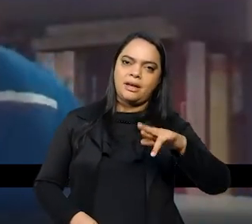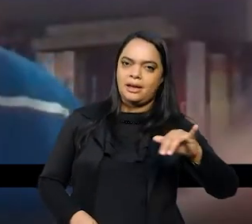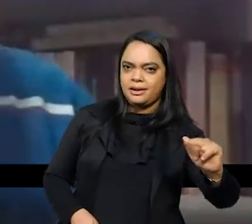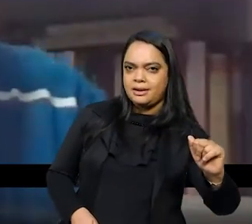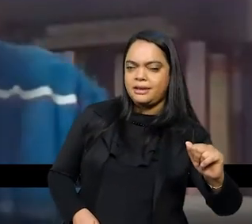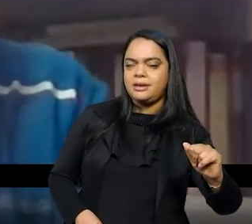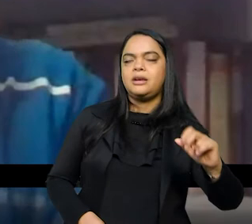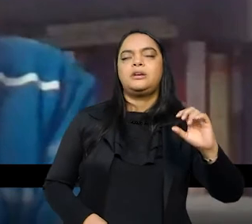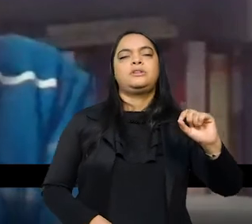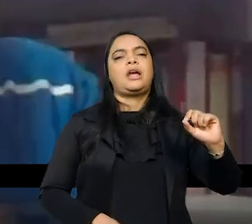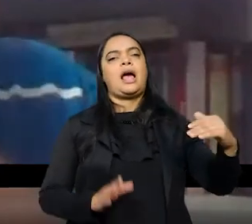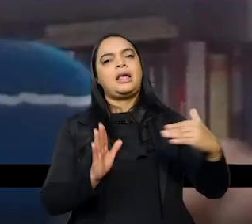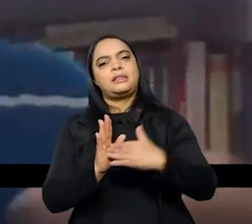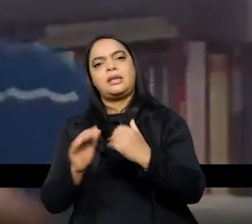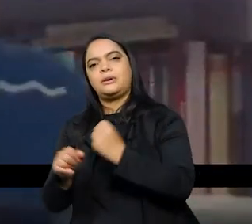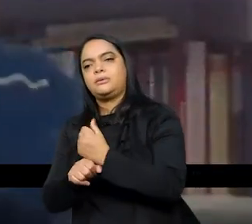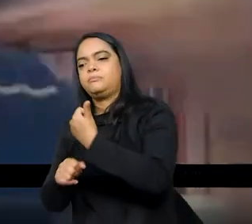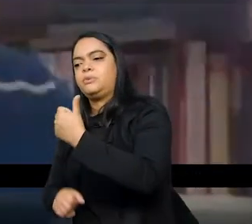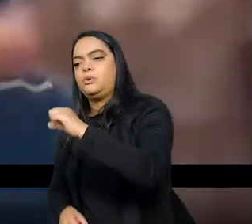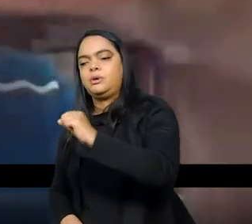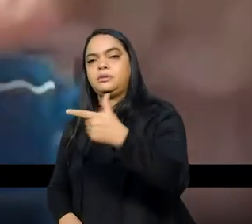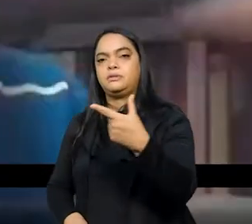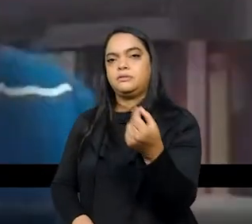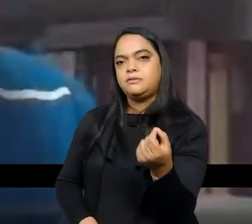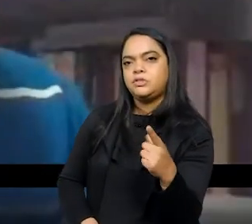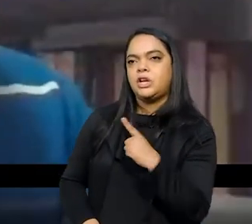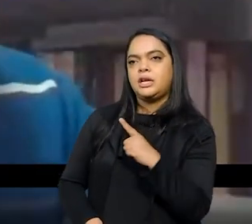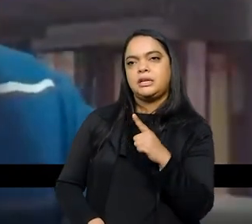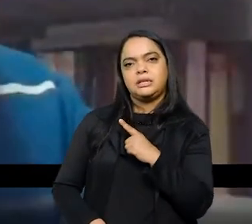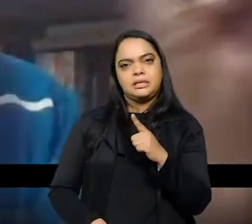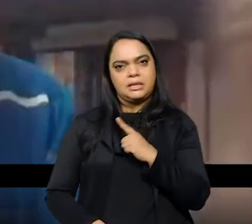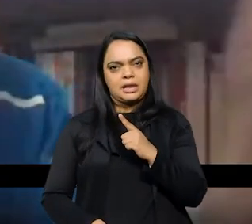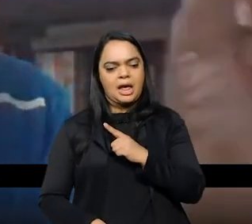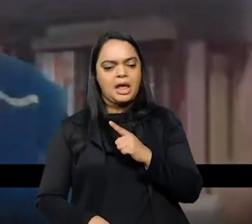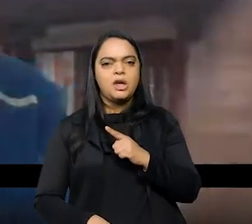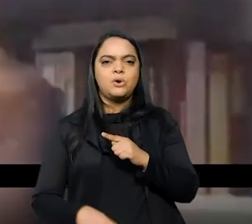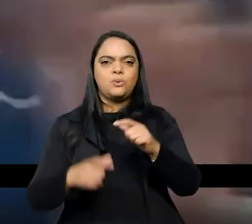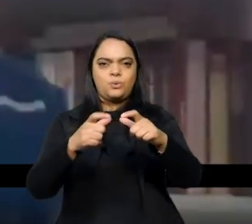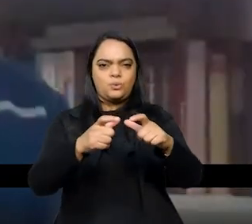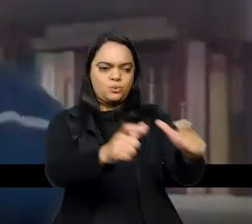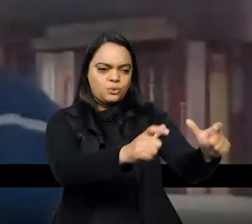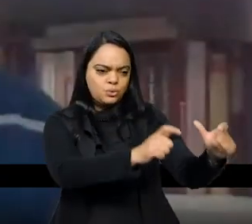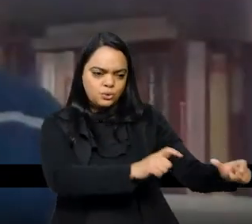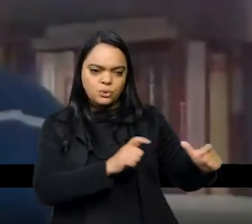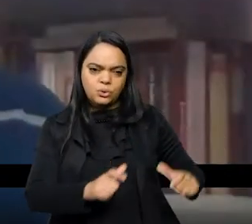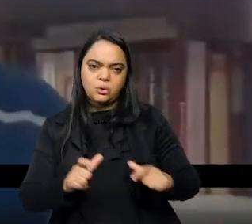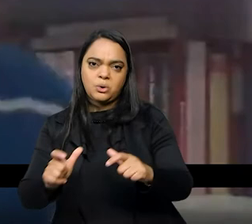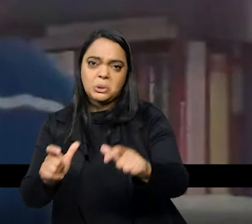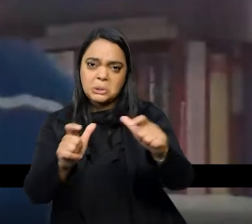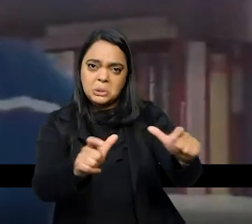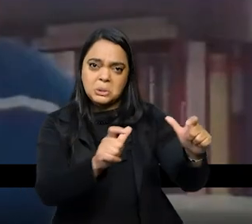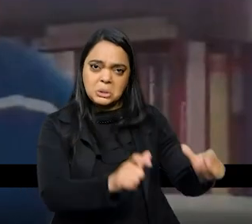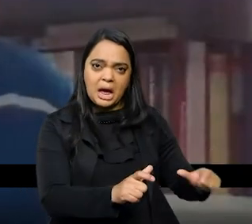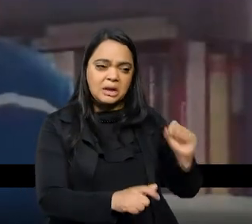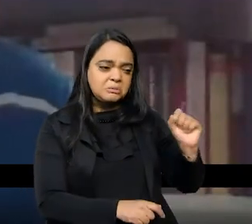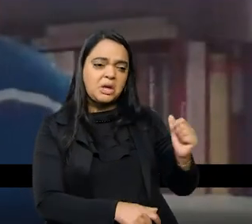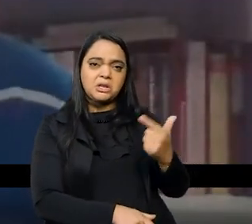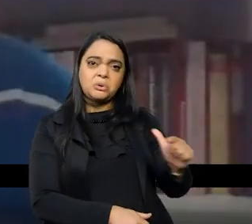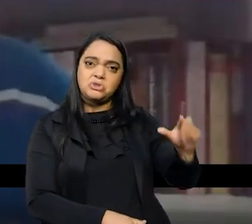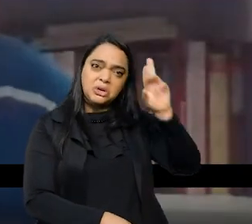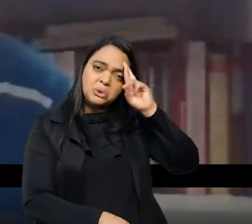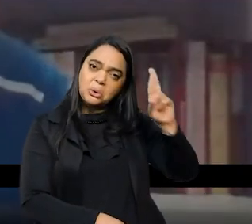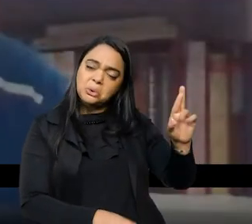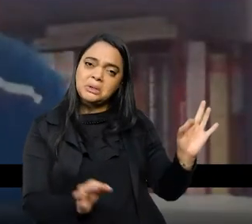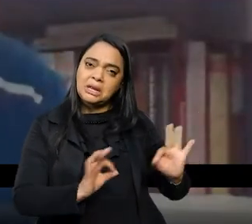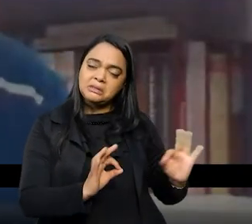1820, havia umas brechas de terra que a coroa não entregou para ninguém. E o que aconteceu?